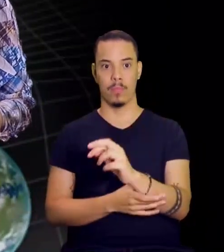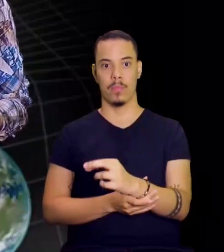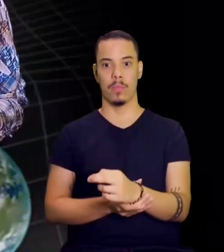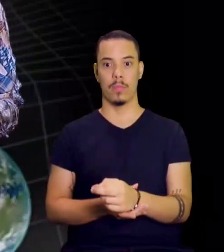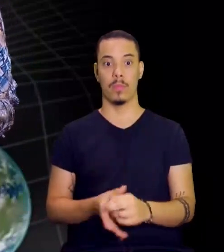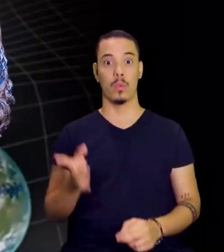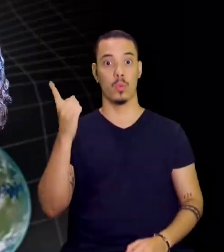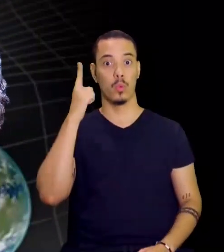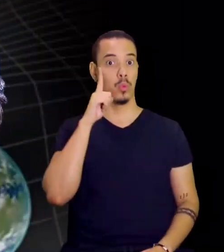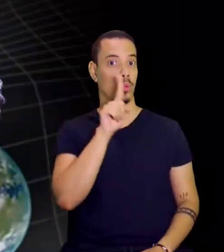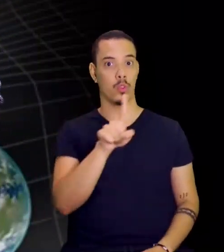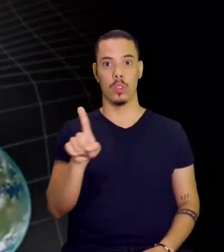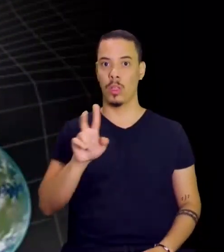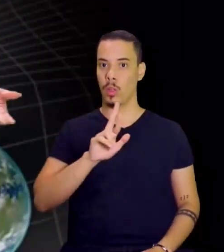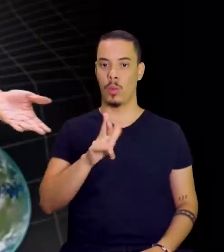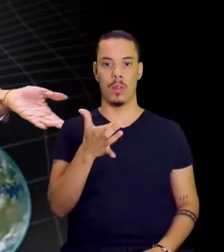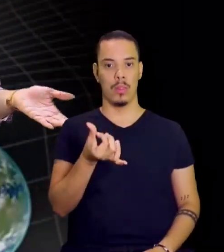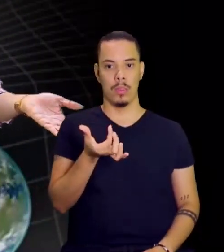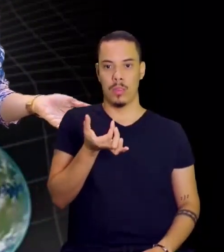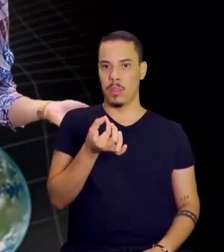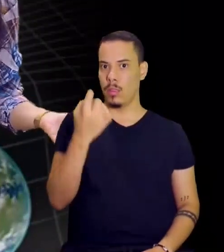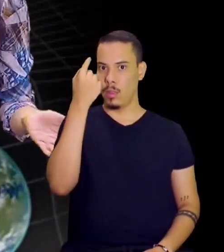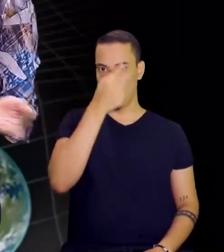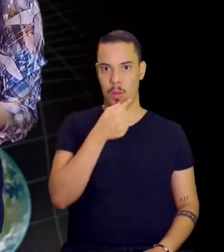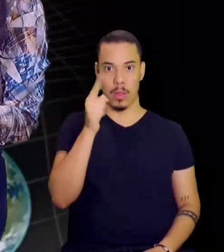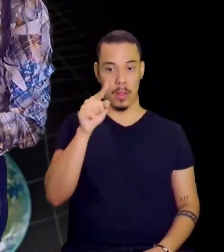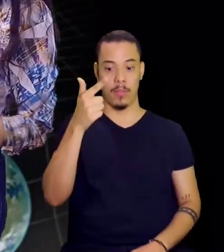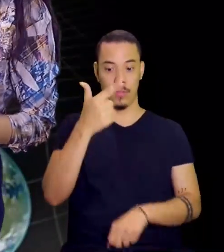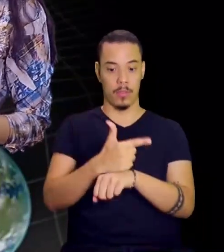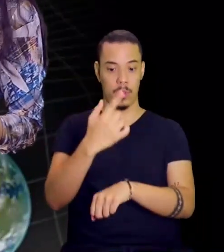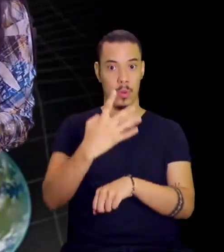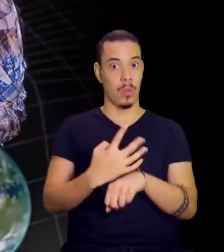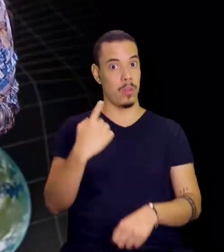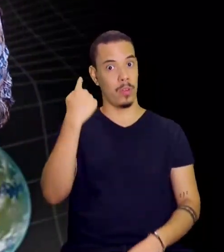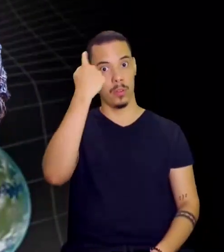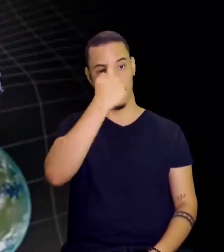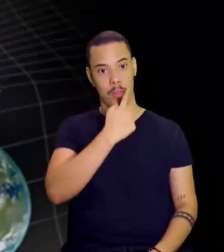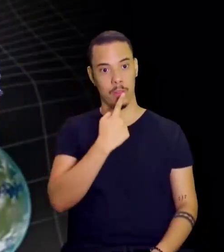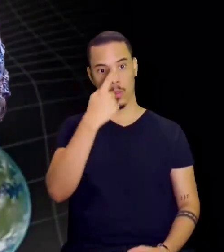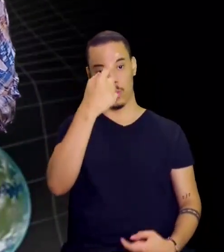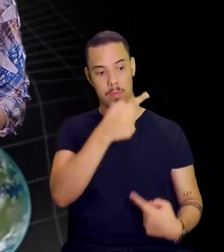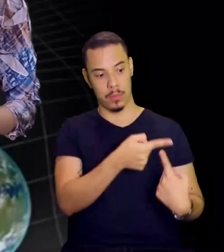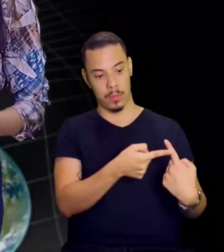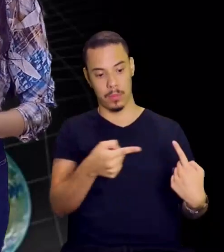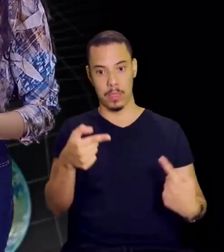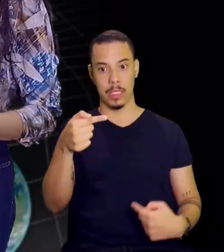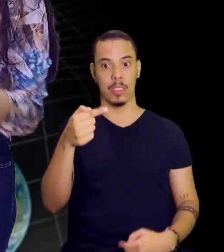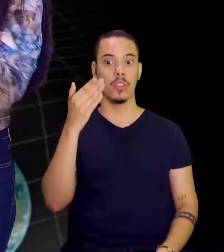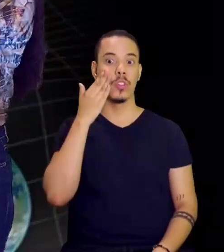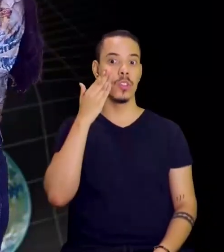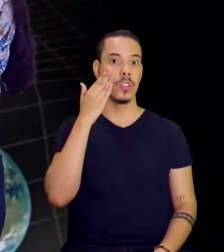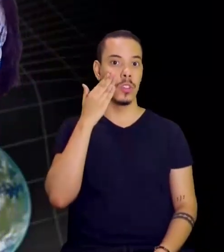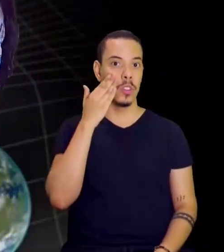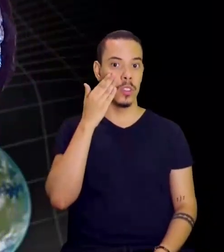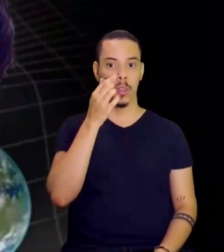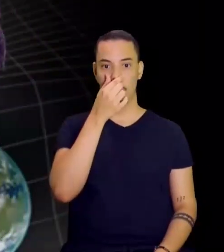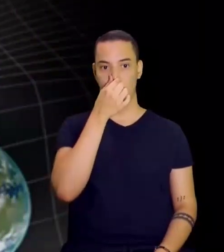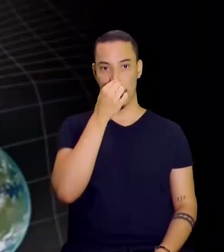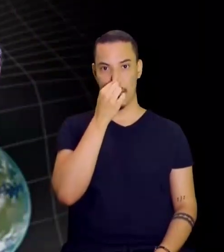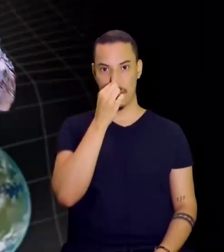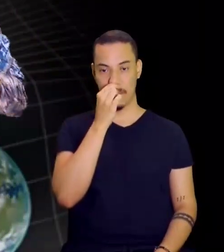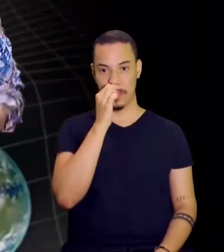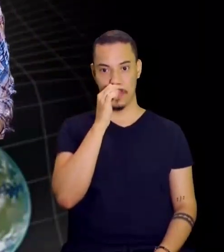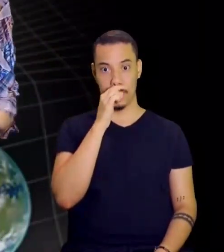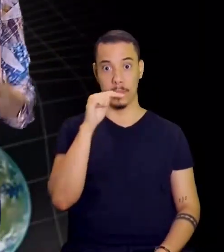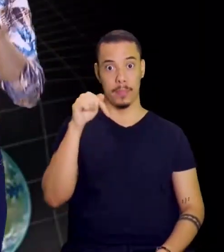dia... não é 60 horas, é 24 horas. Então tem isso, né? Uma semana, 7 dias. Isso no planeta Um mês, 30